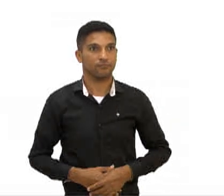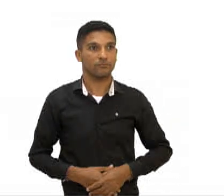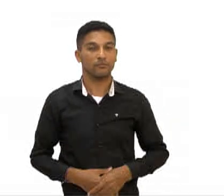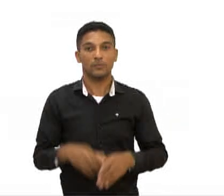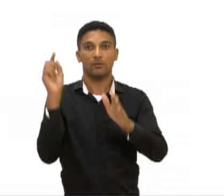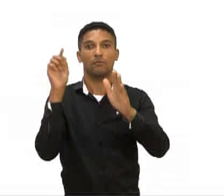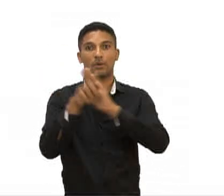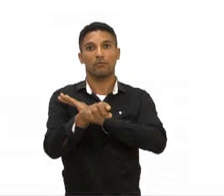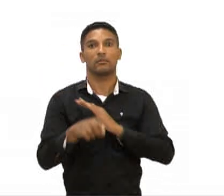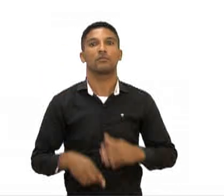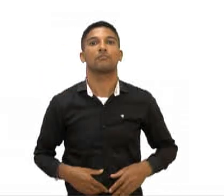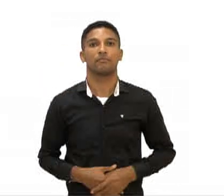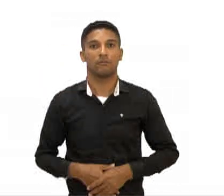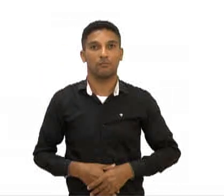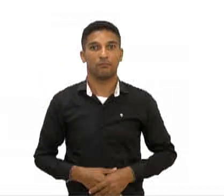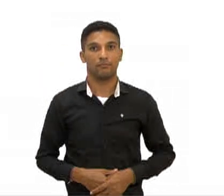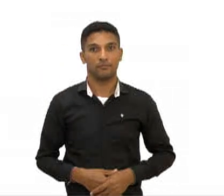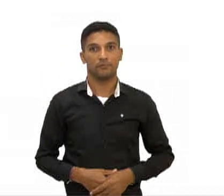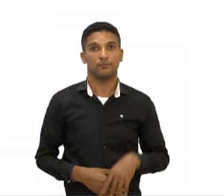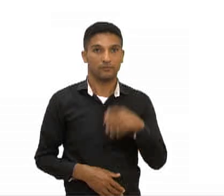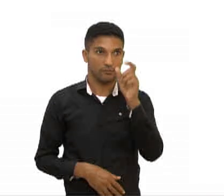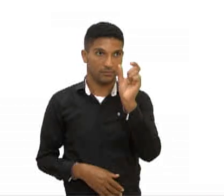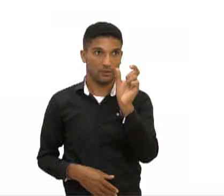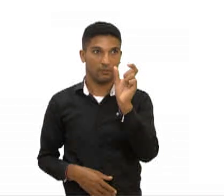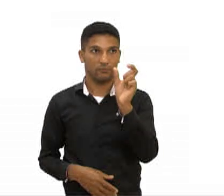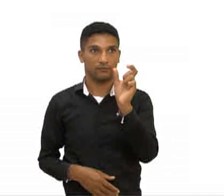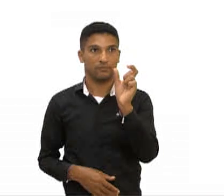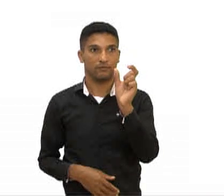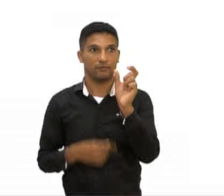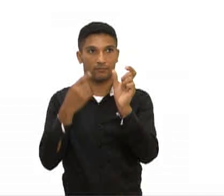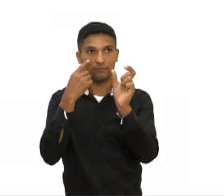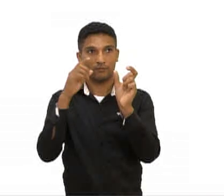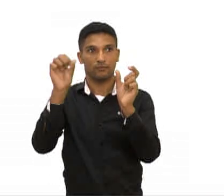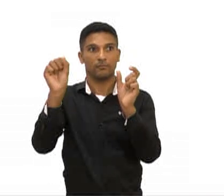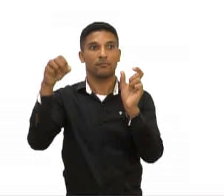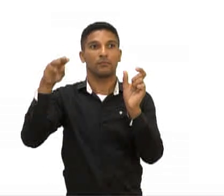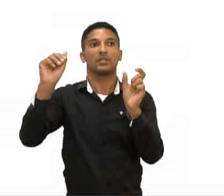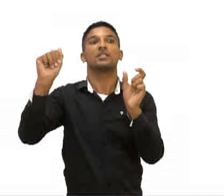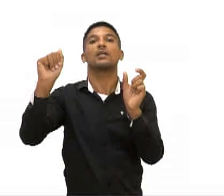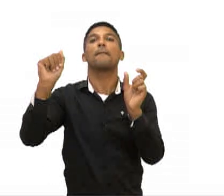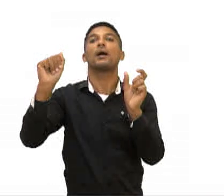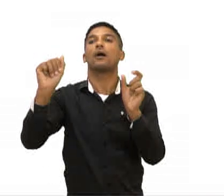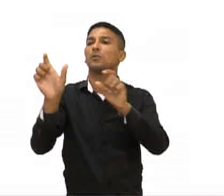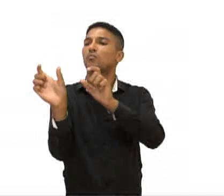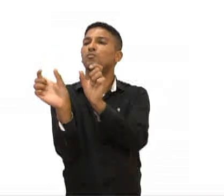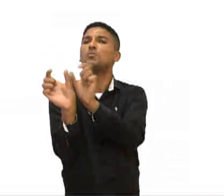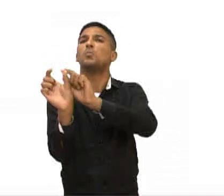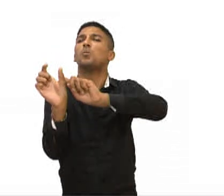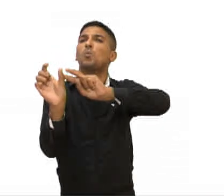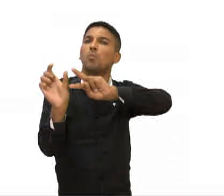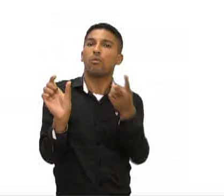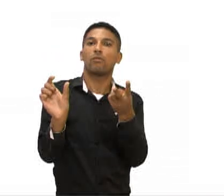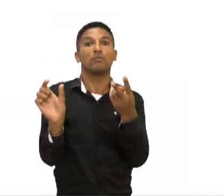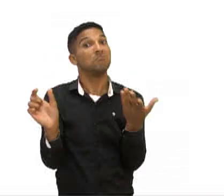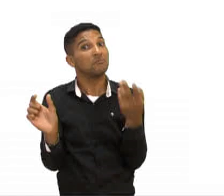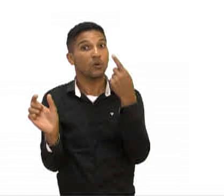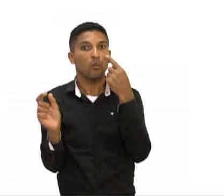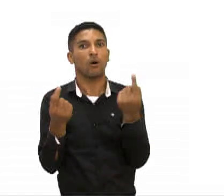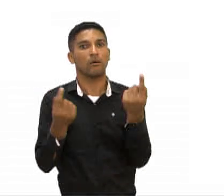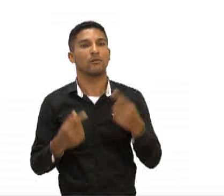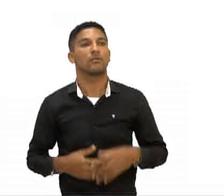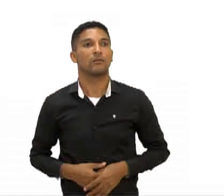em Luanda, capital da Angola. Assinale a alternativa correta. A. Umbigada é